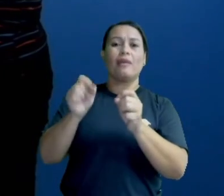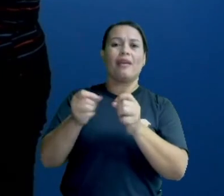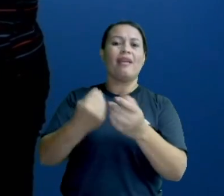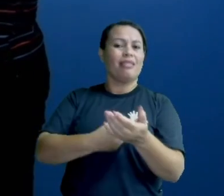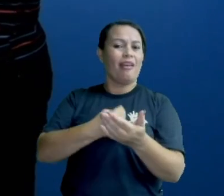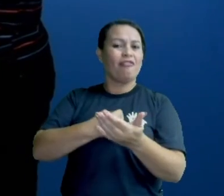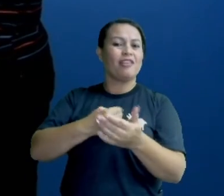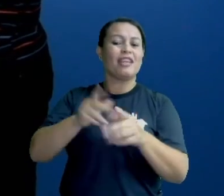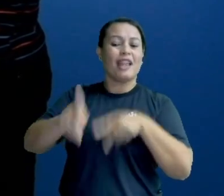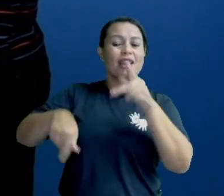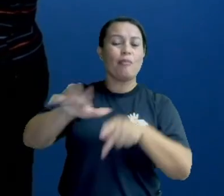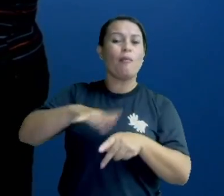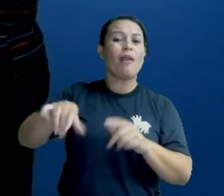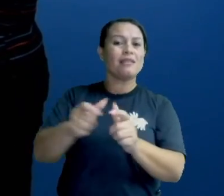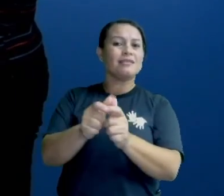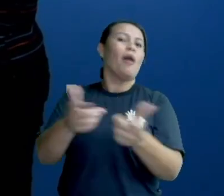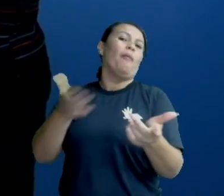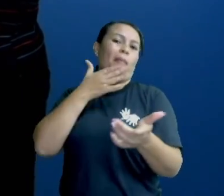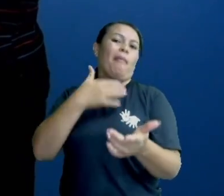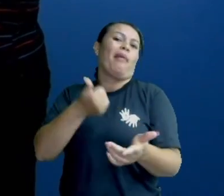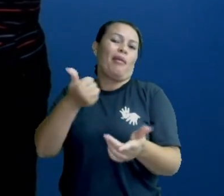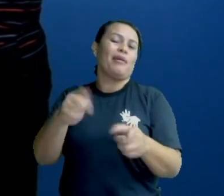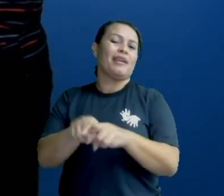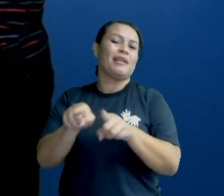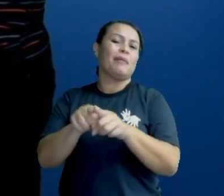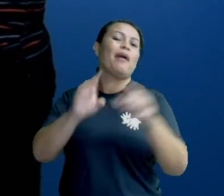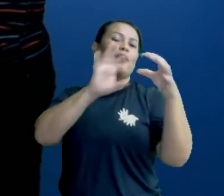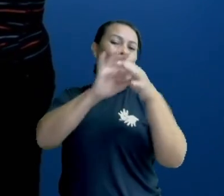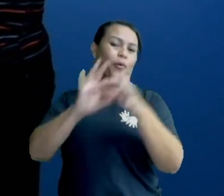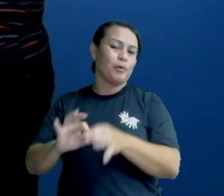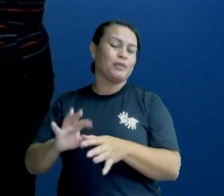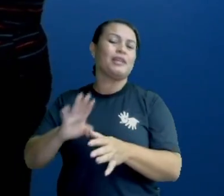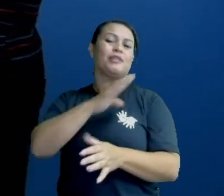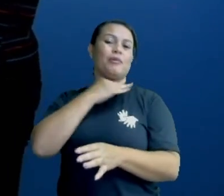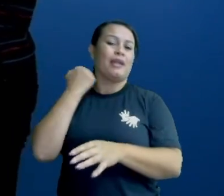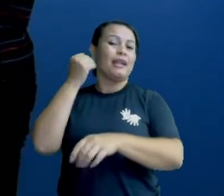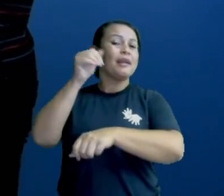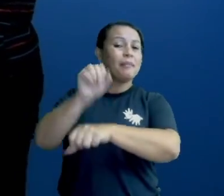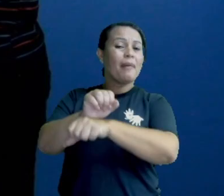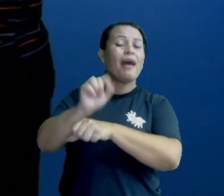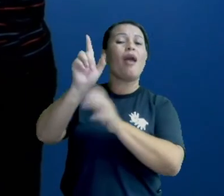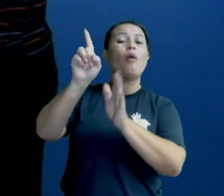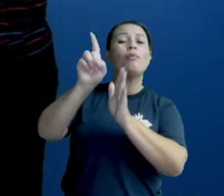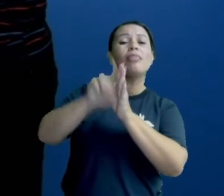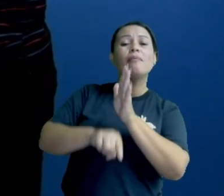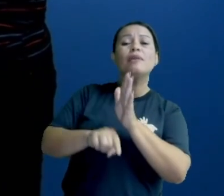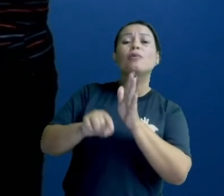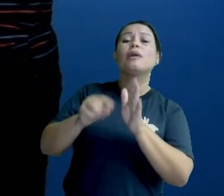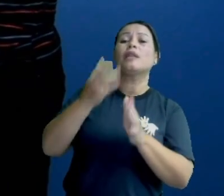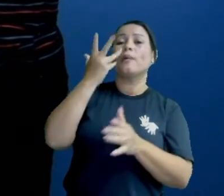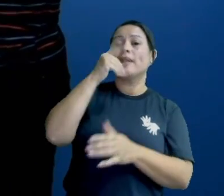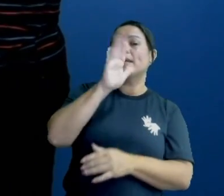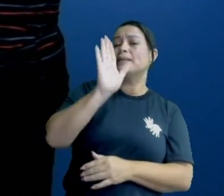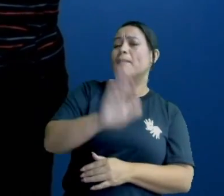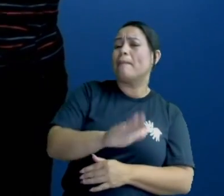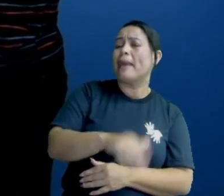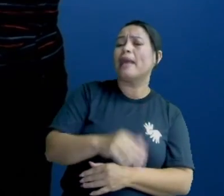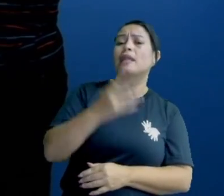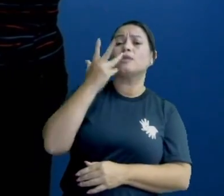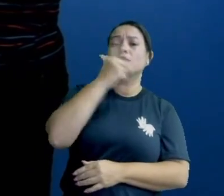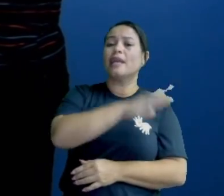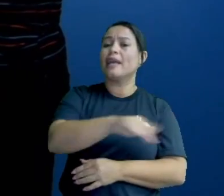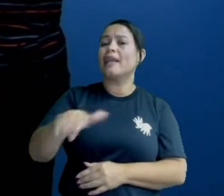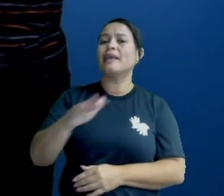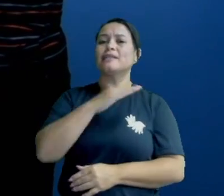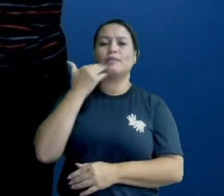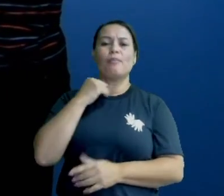isso implicaria dizer, com certeza, melhoria também nesse contexto da mortalidade infantil, onde cada vez menos crianças morrem por conta de,